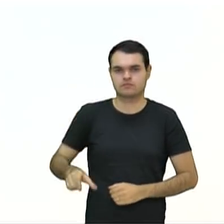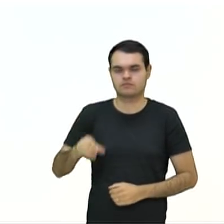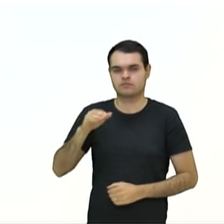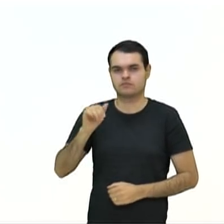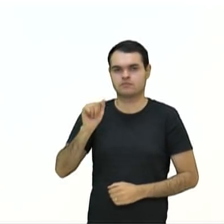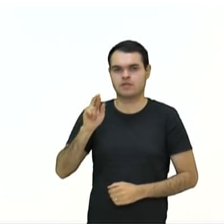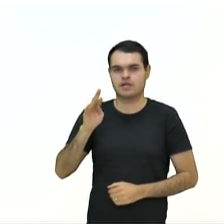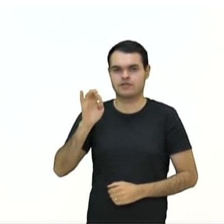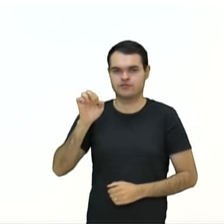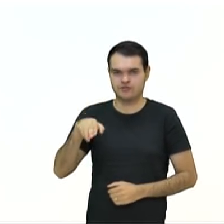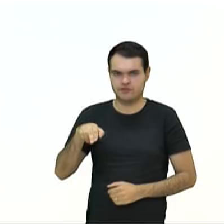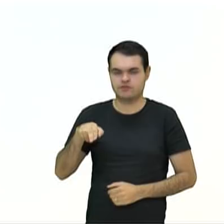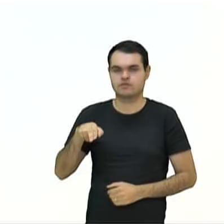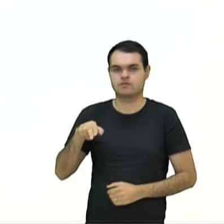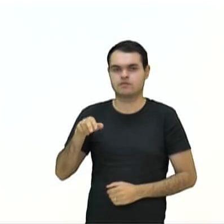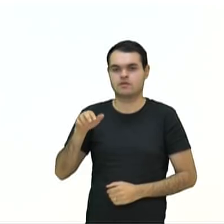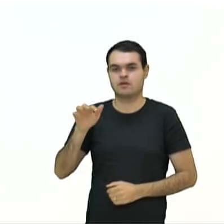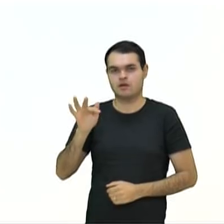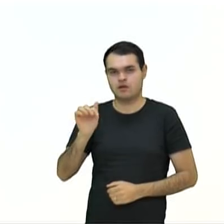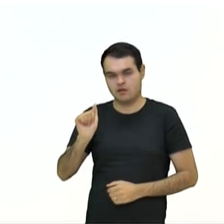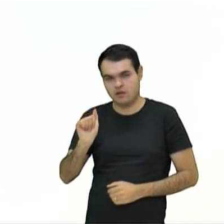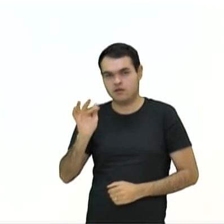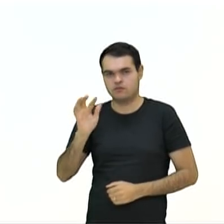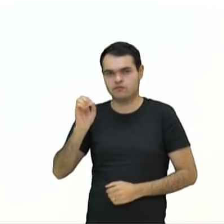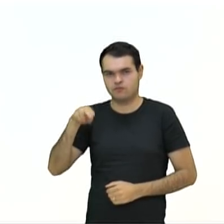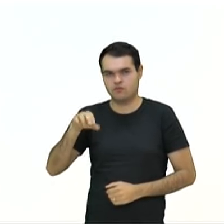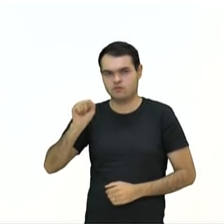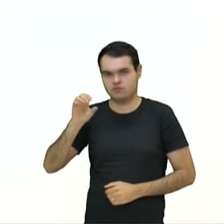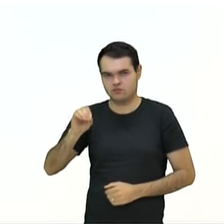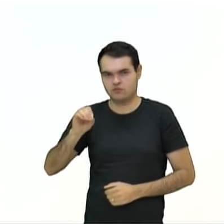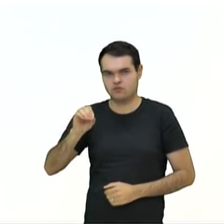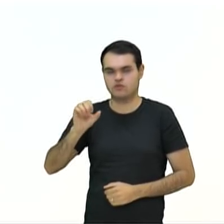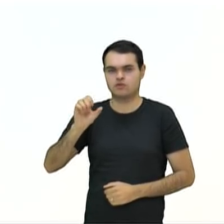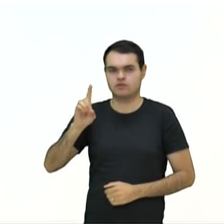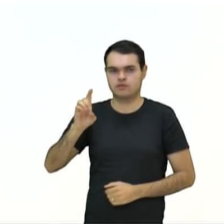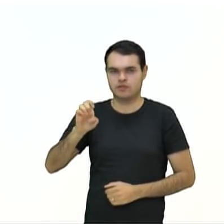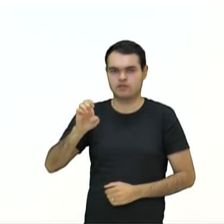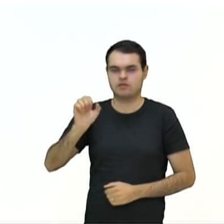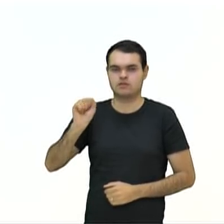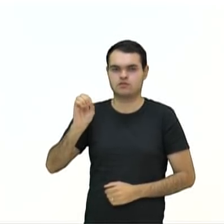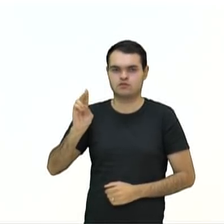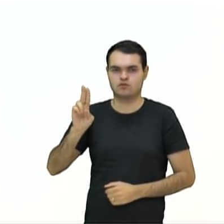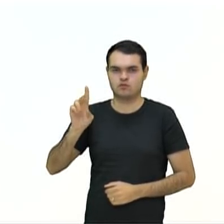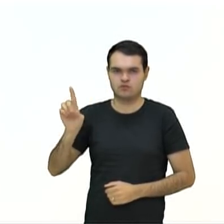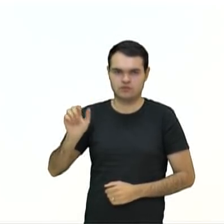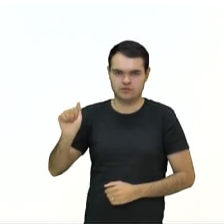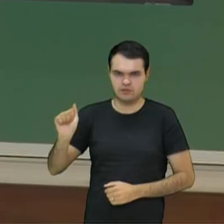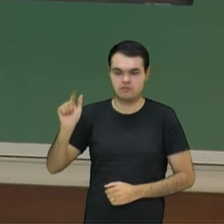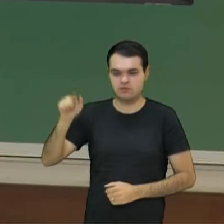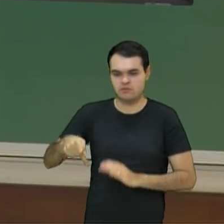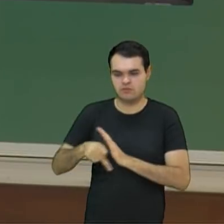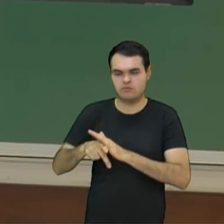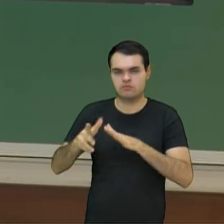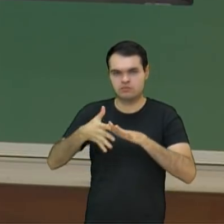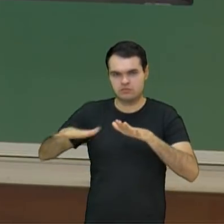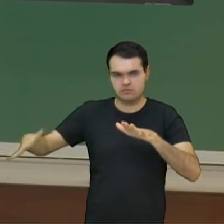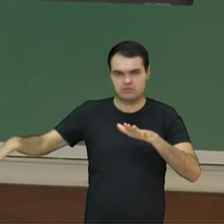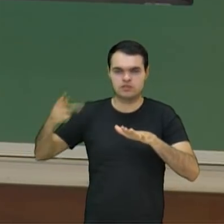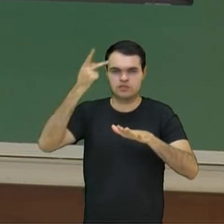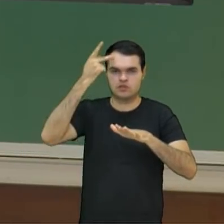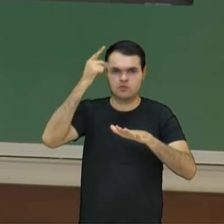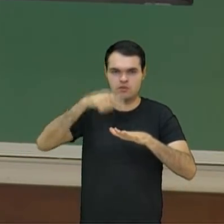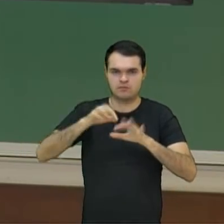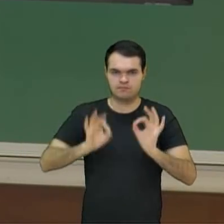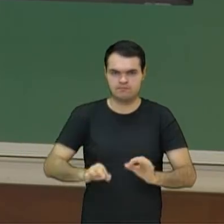Souza. Então, a primeira área ali, o primeiro núcleo da região Sudeste foi no litoral do estado de São Paulo,